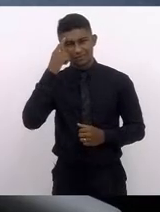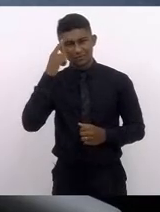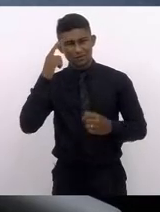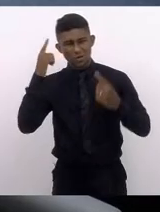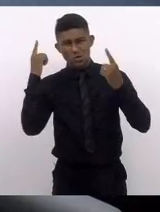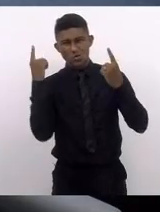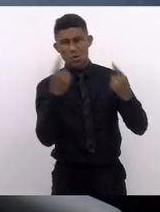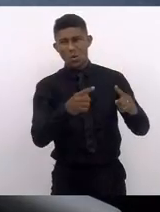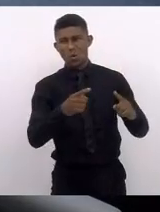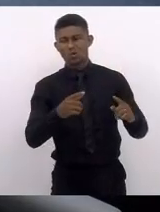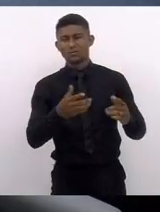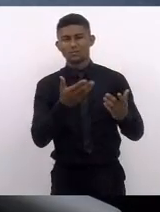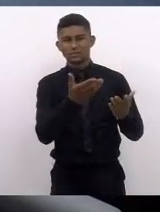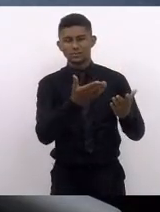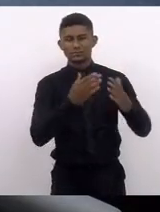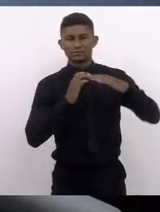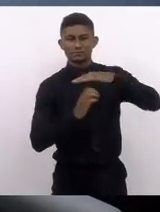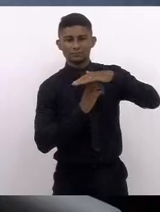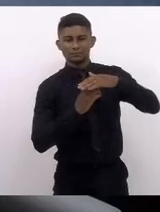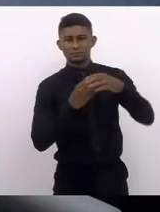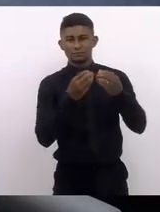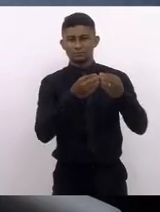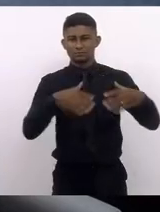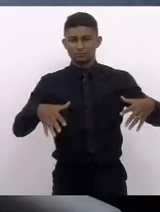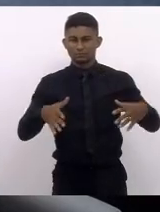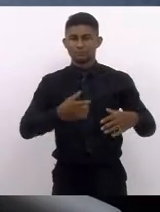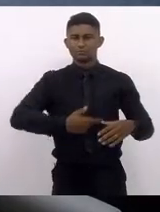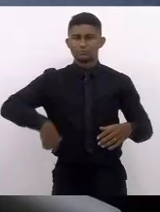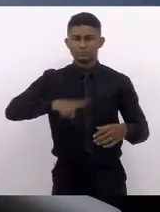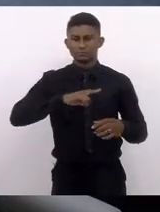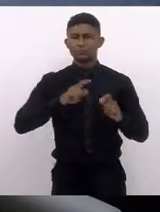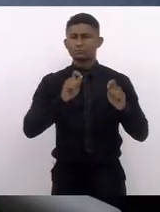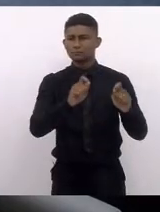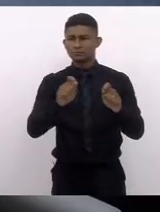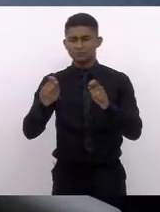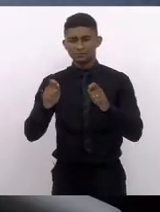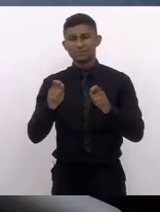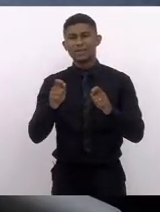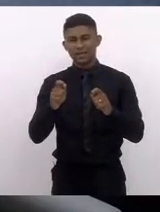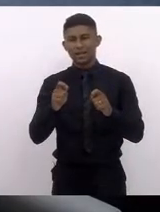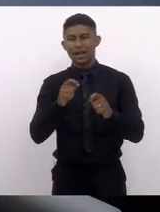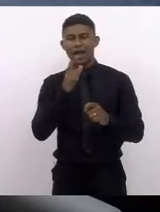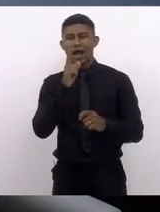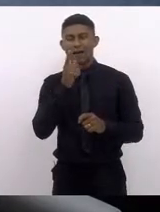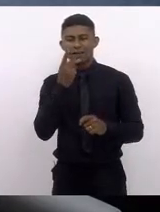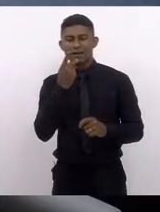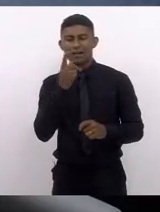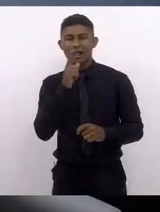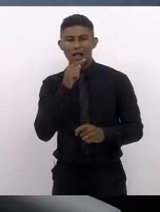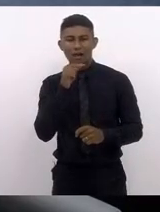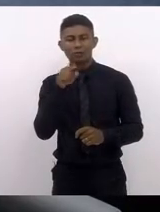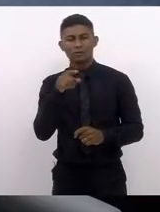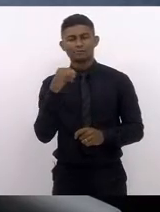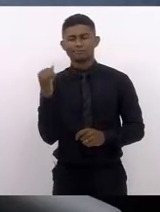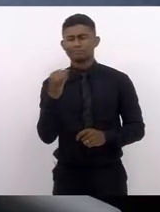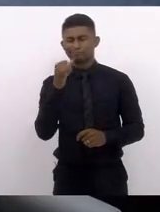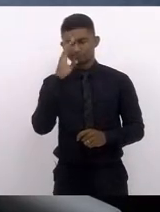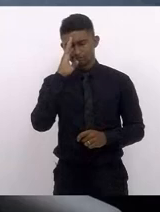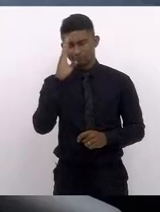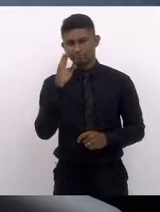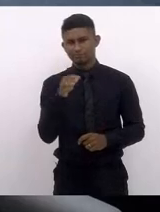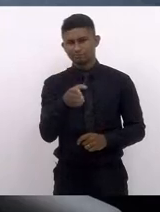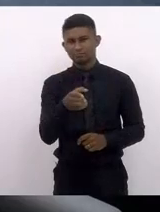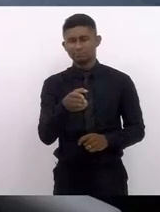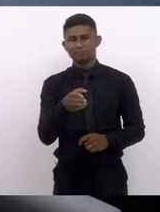destruição de precarização da Cedae a gente defende que a água é um bem comum fundamental que não tem que ser